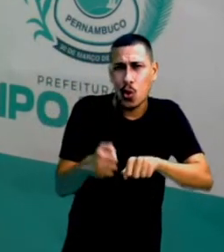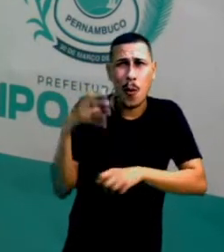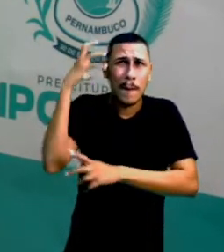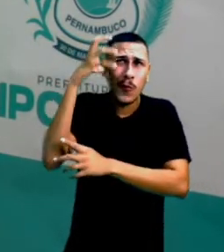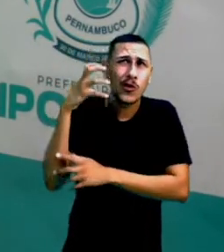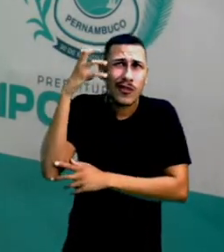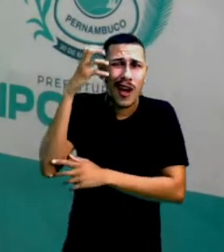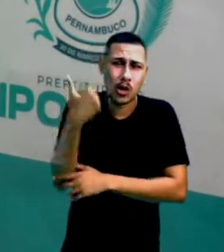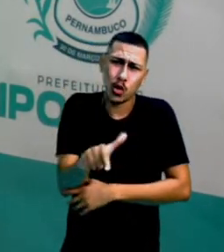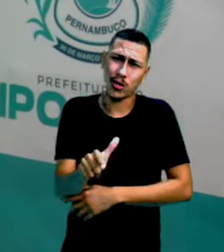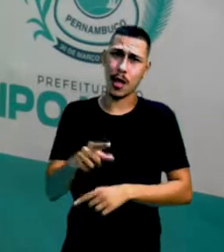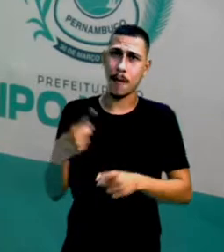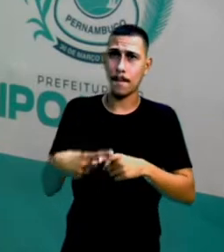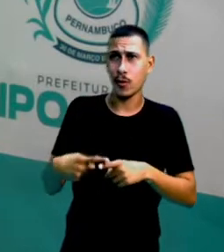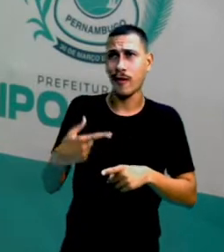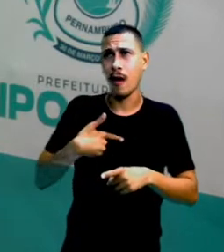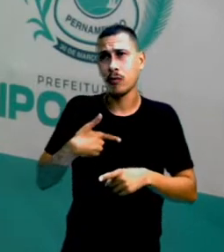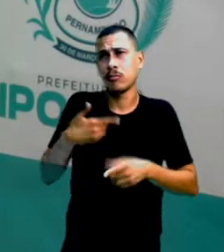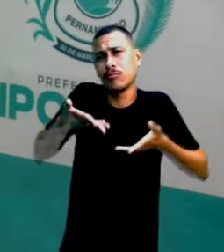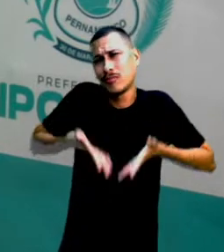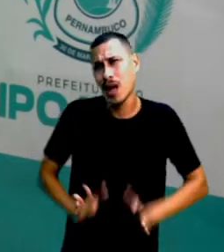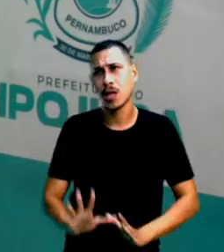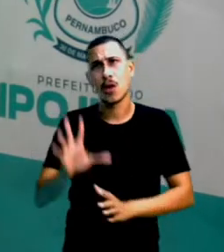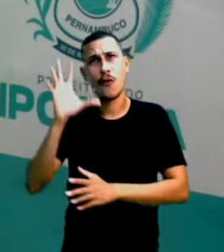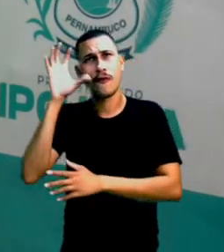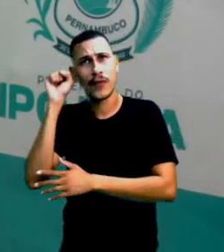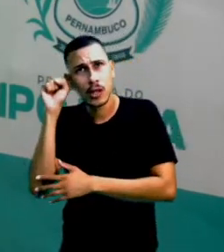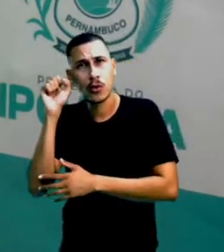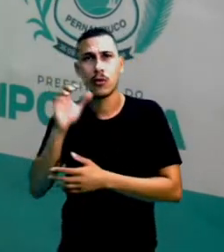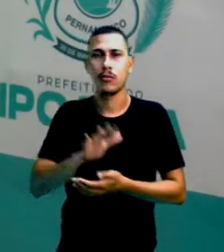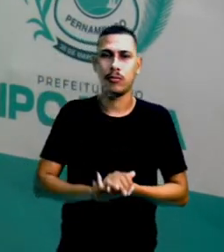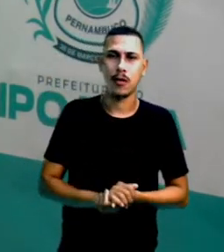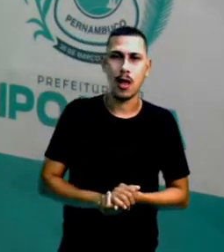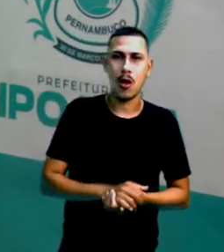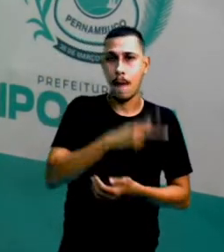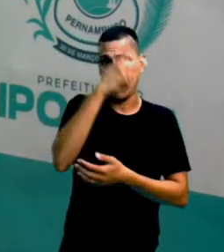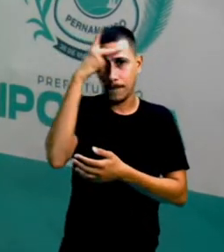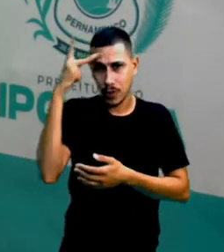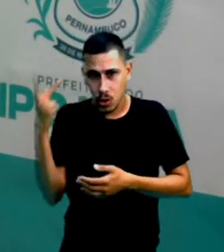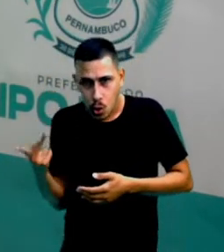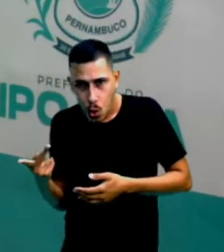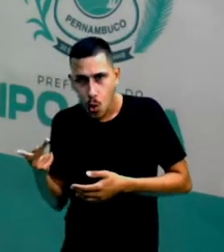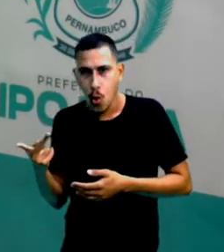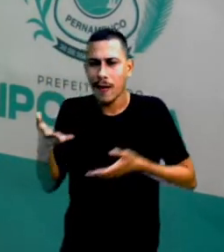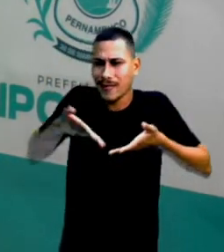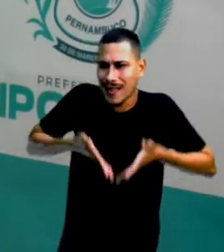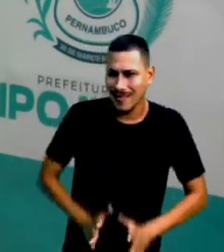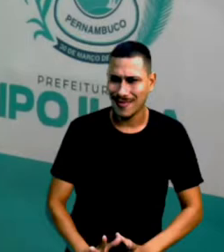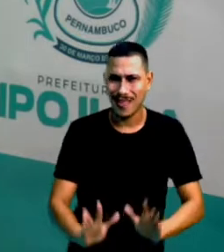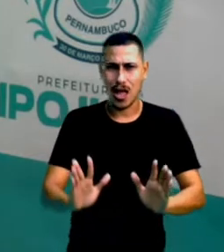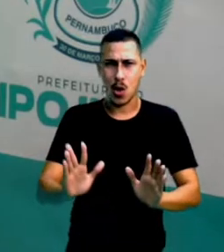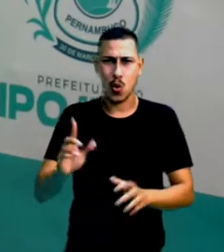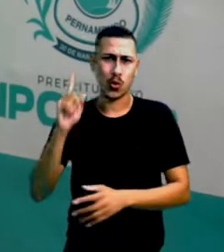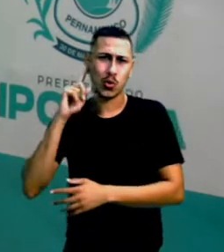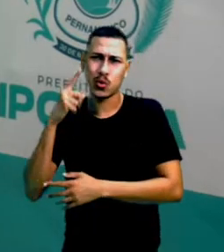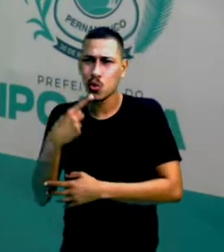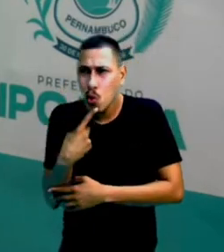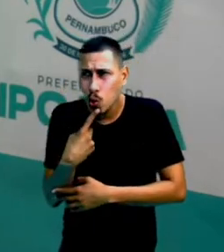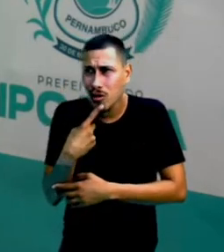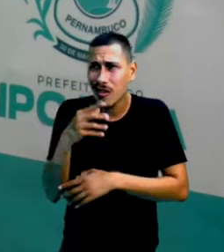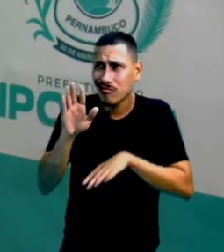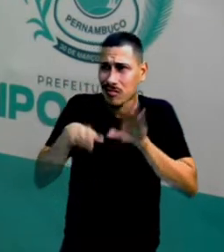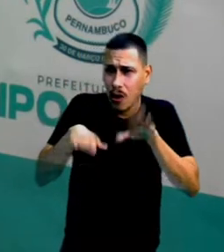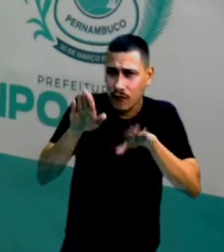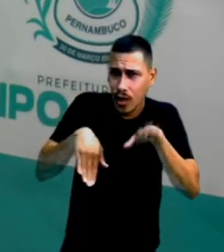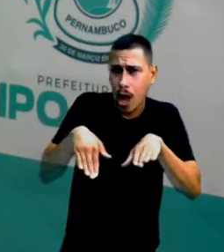né porque eu nasci ouvindo eu ouço né uma pessoa que nasceu sem a capacidade de ouvir para